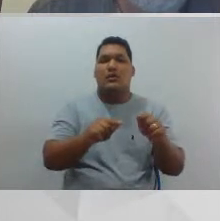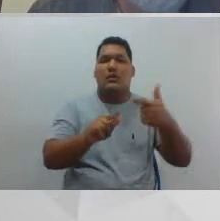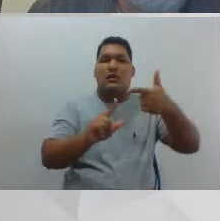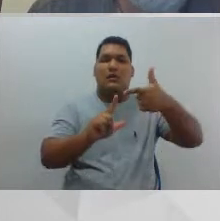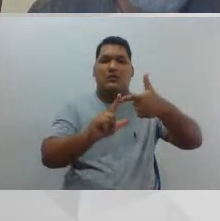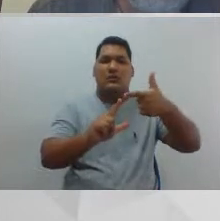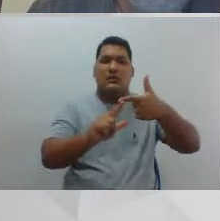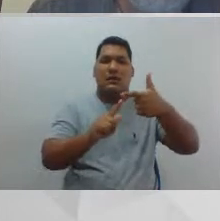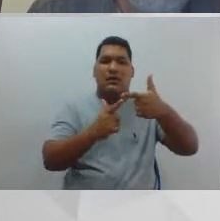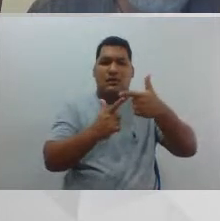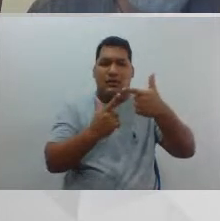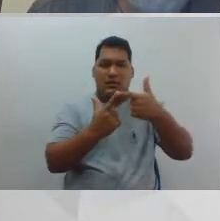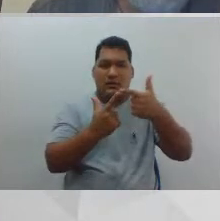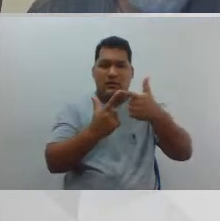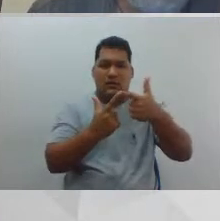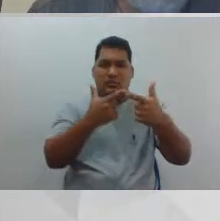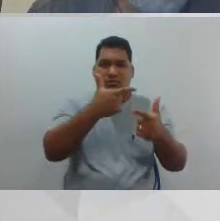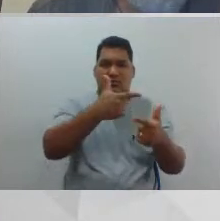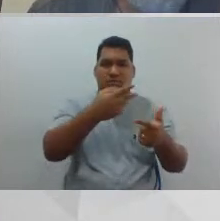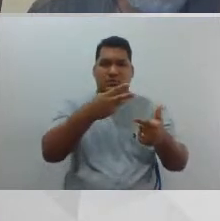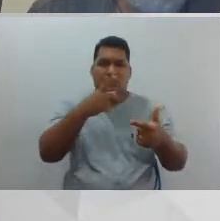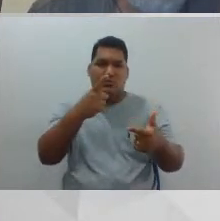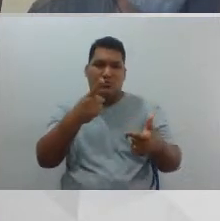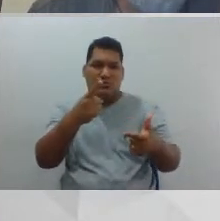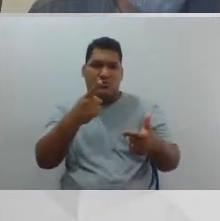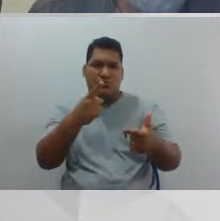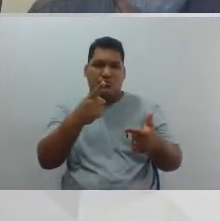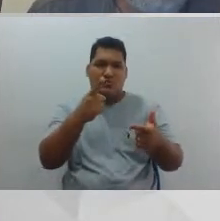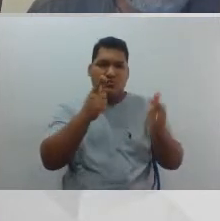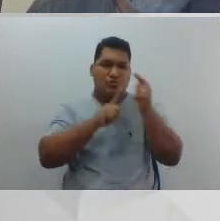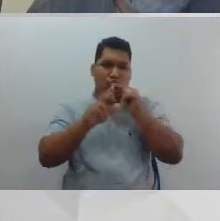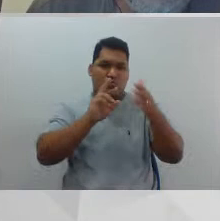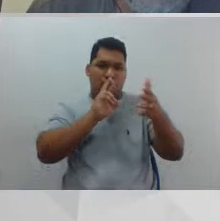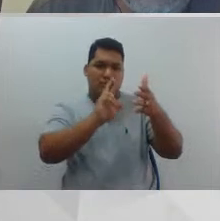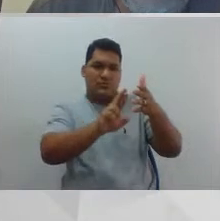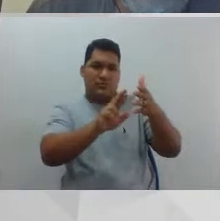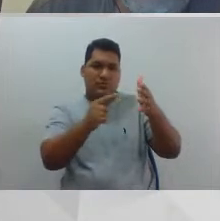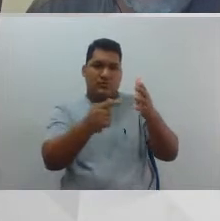vai conseguir me dizer qual é o resultado dessa operação.